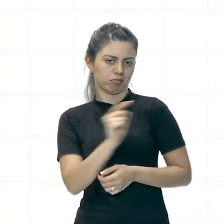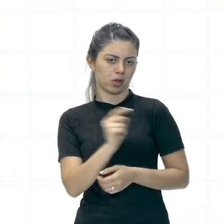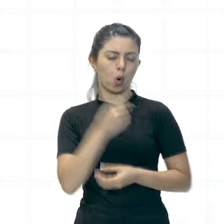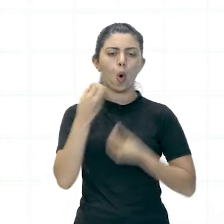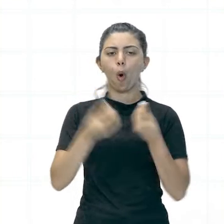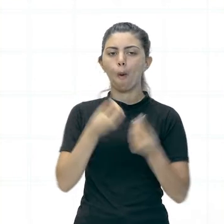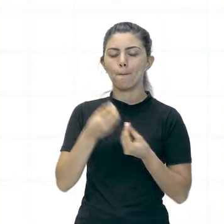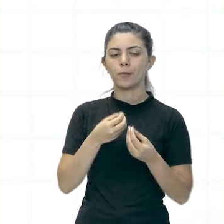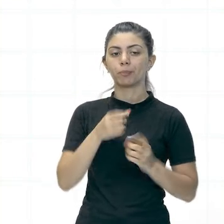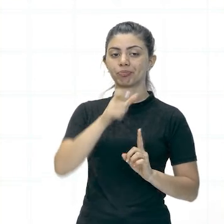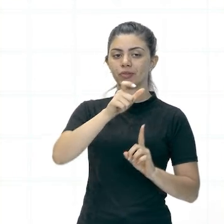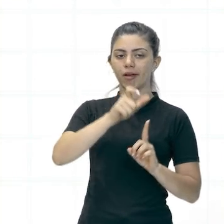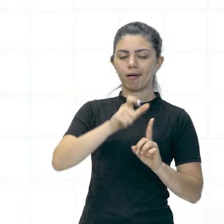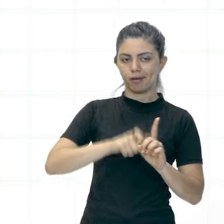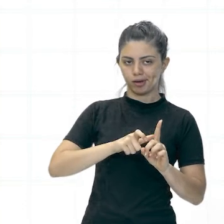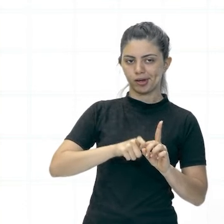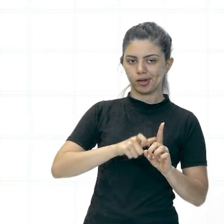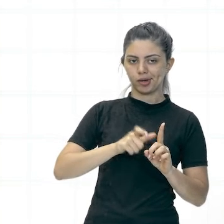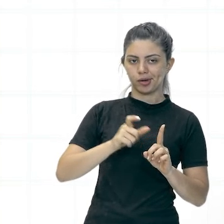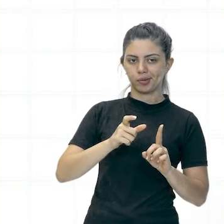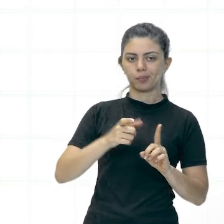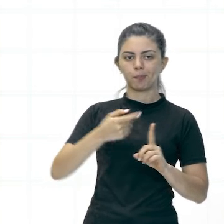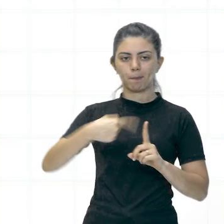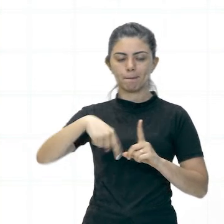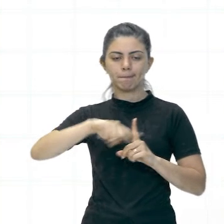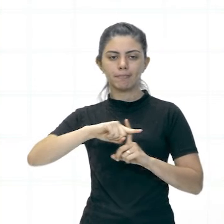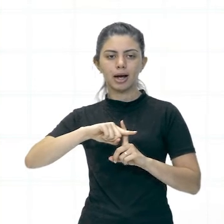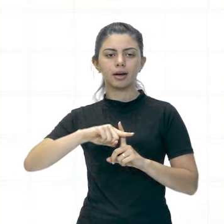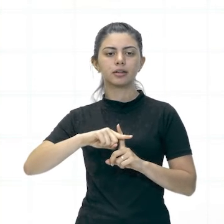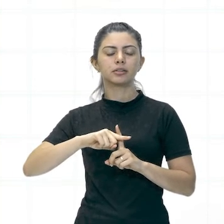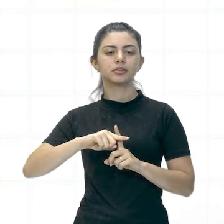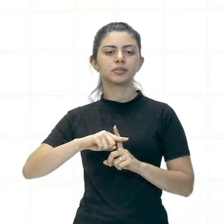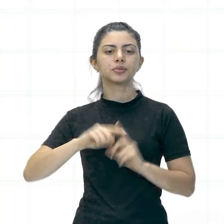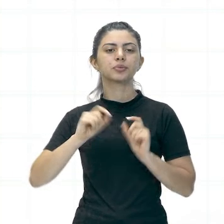Que mais? Depois do I,